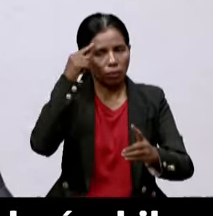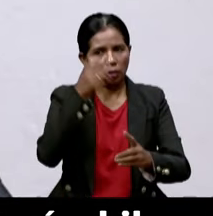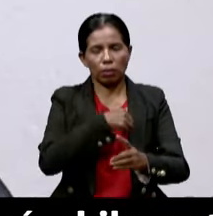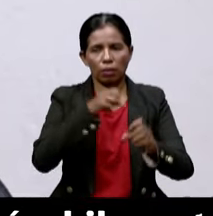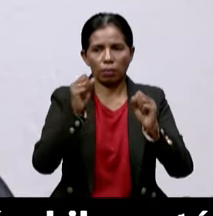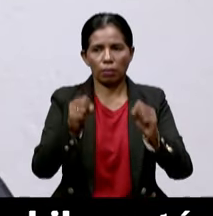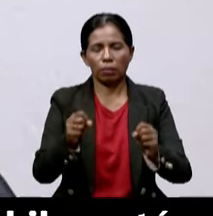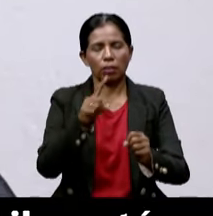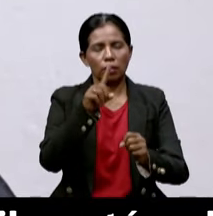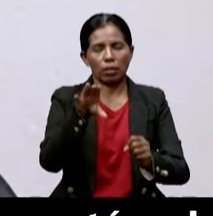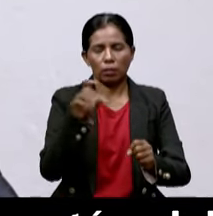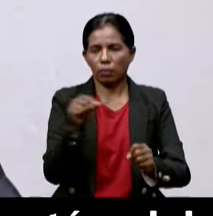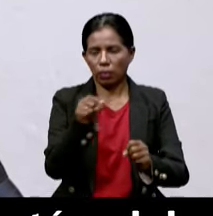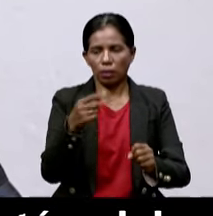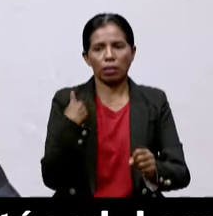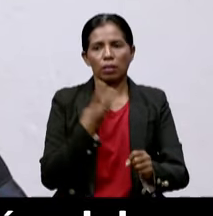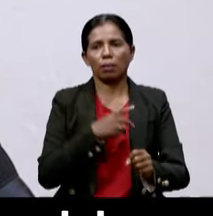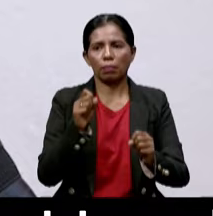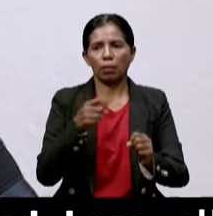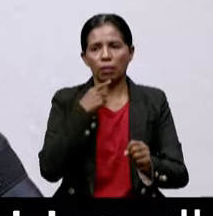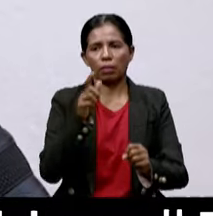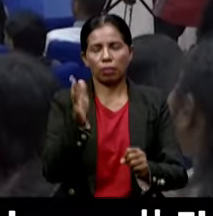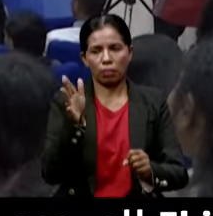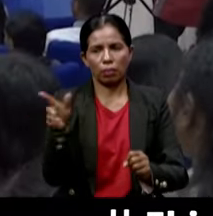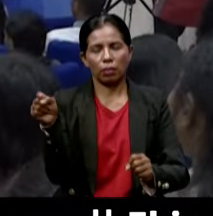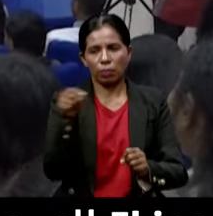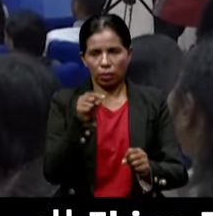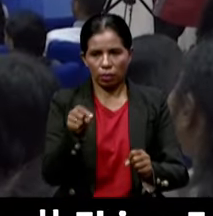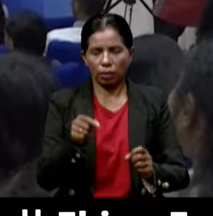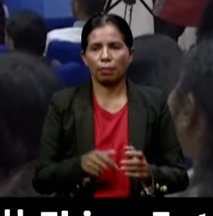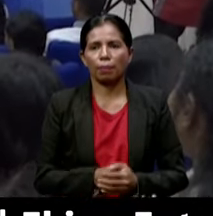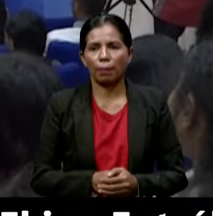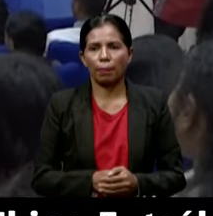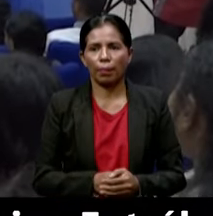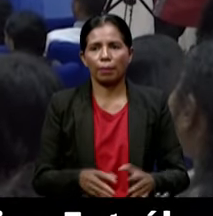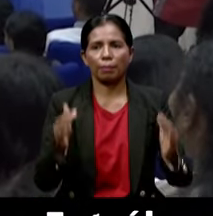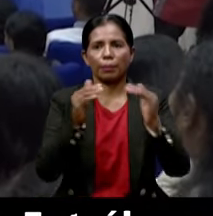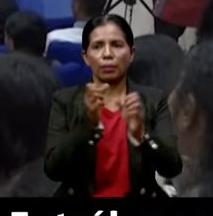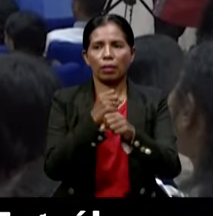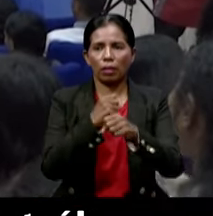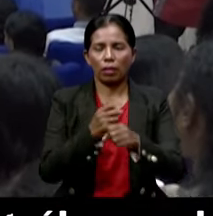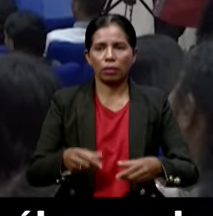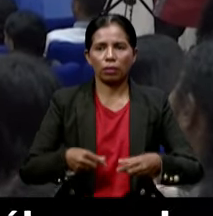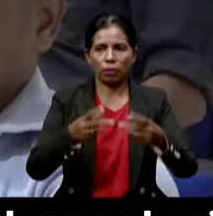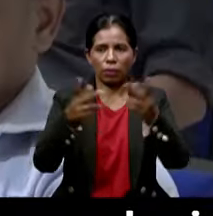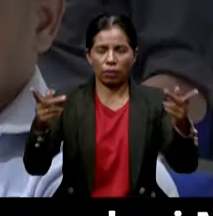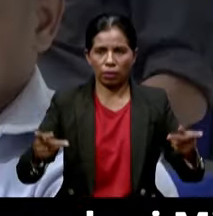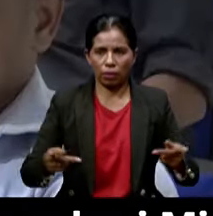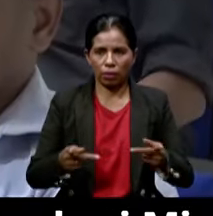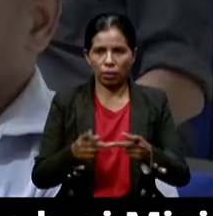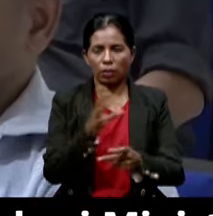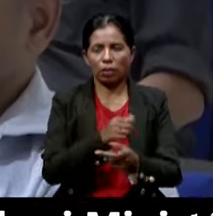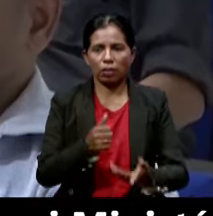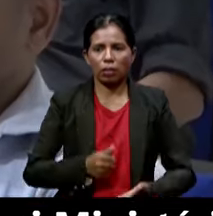katak 100% me ita bele deha katak 50%. Entretanto, diálogo ne realiza ato foi espaço apoio